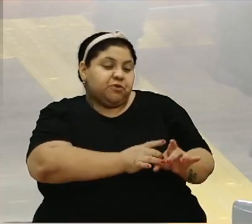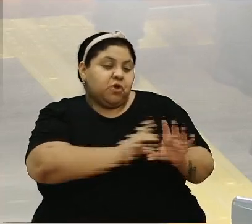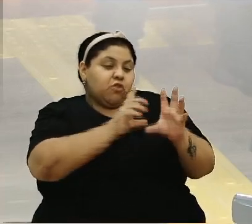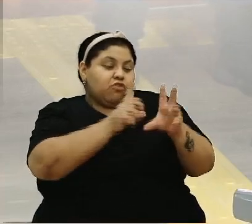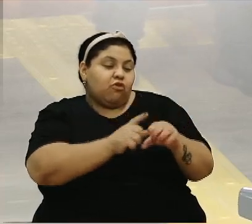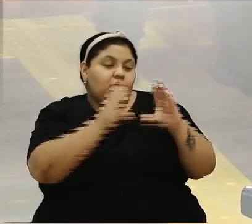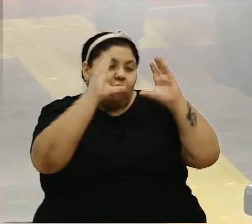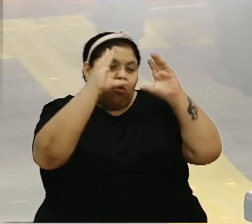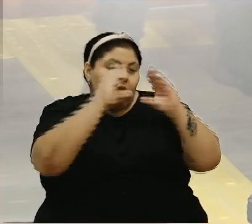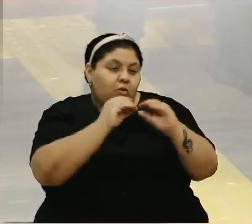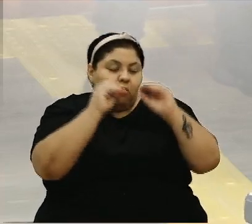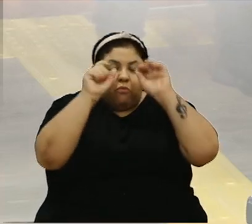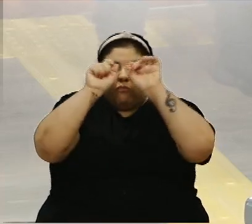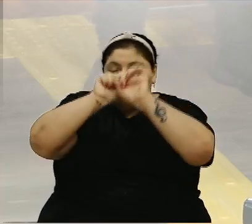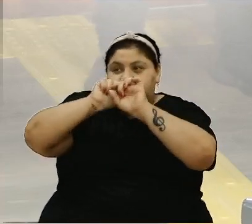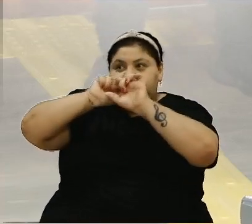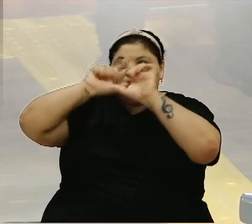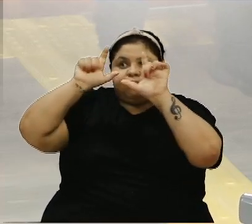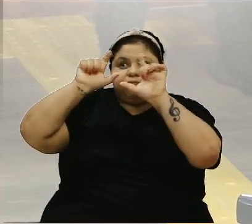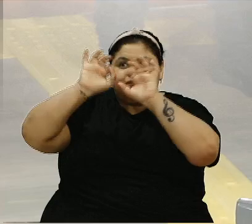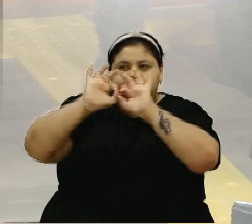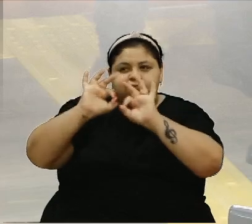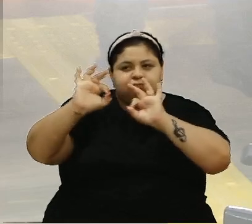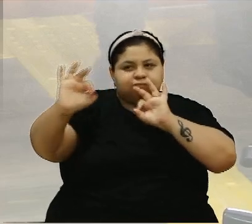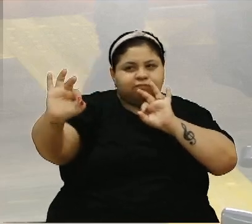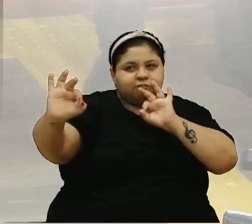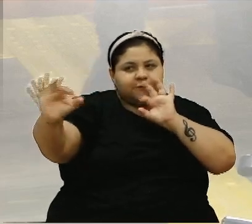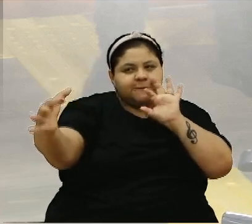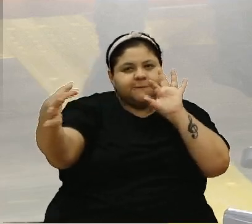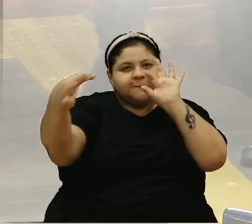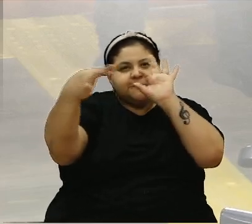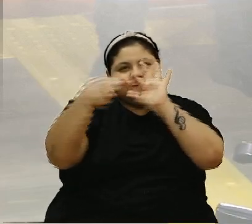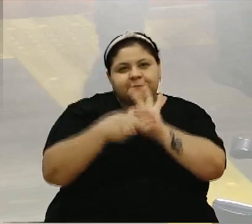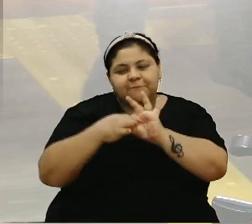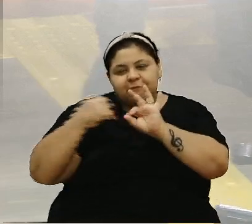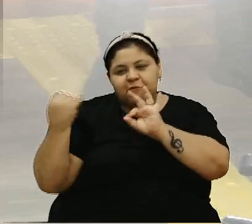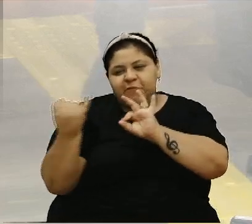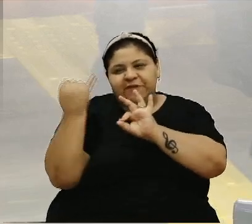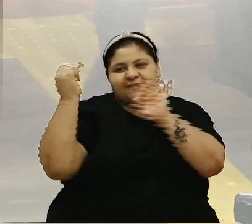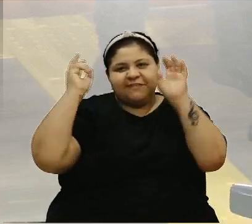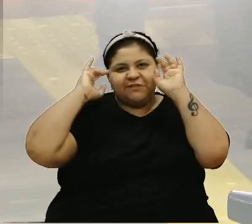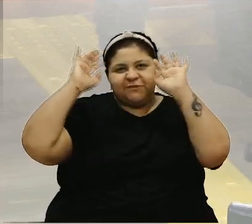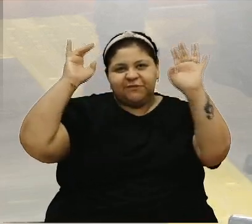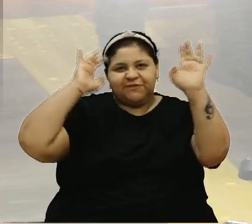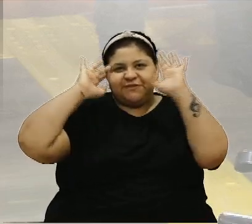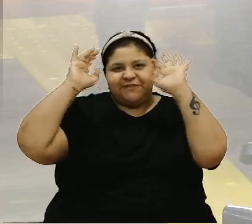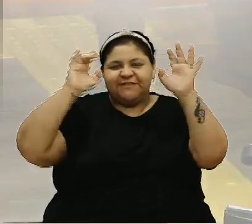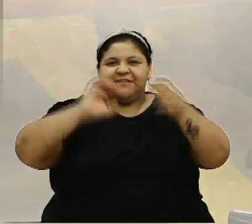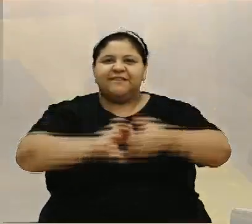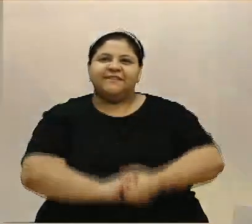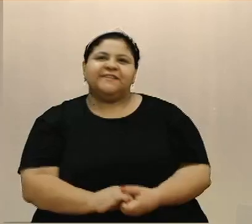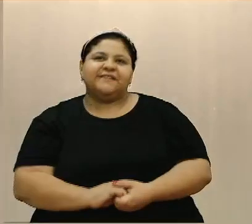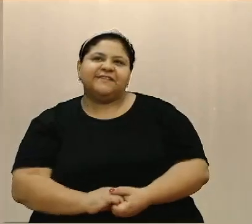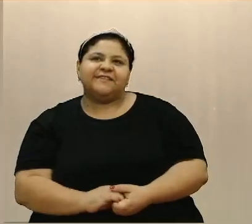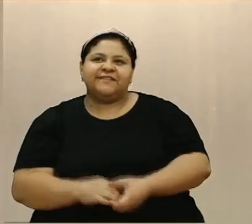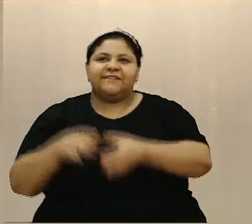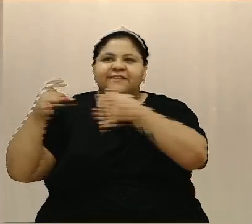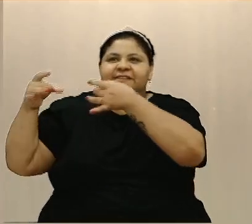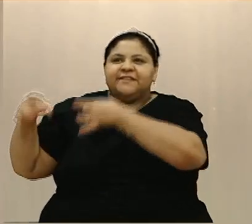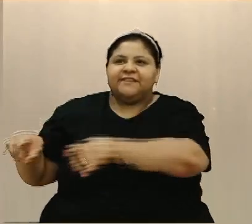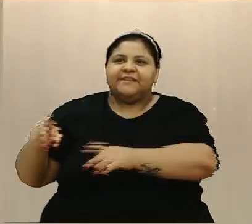Olhos abertos, o longe é perto, que vale ao sonho. Sopram